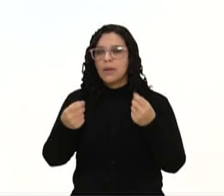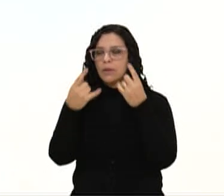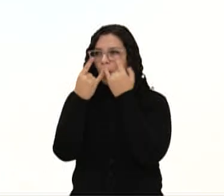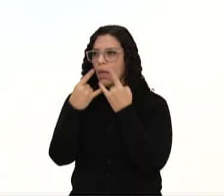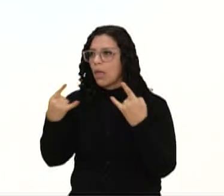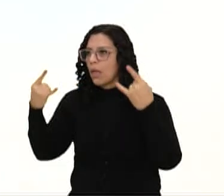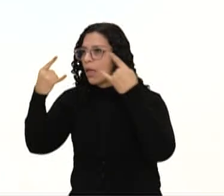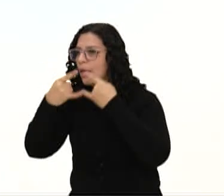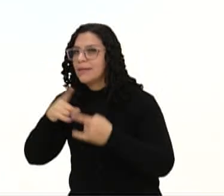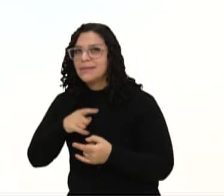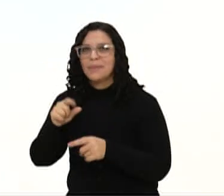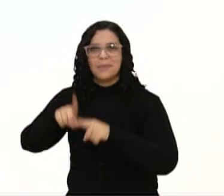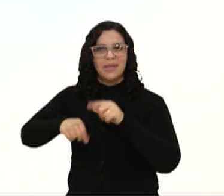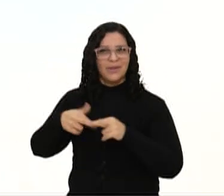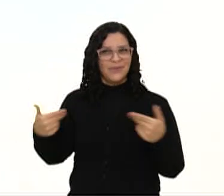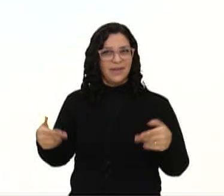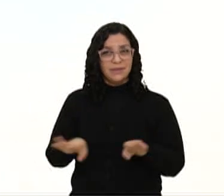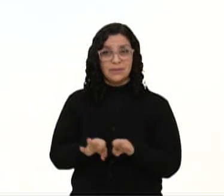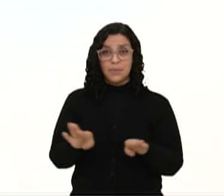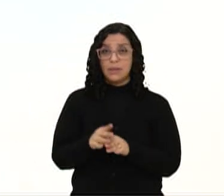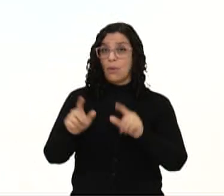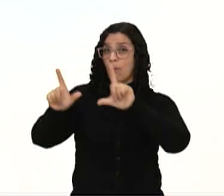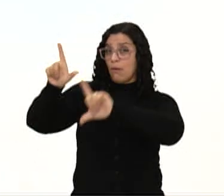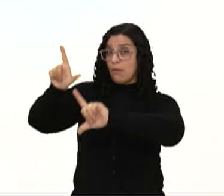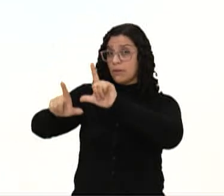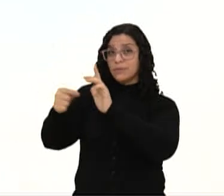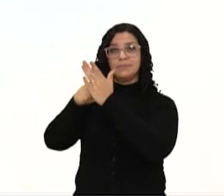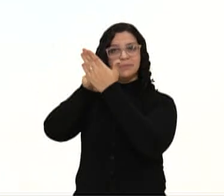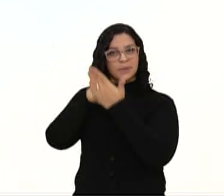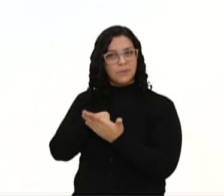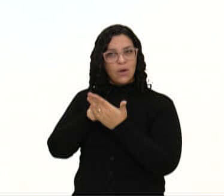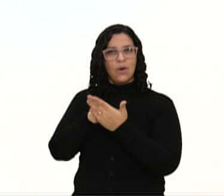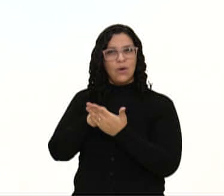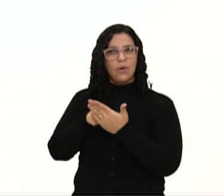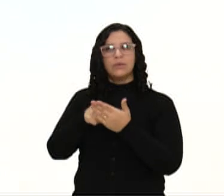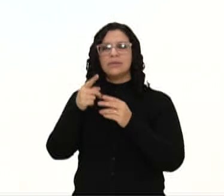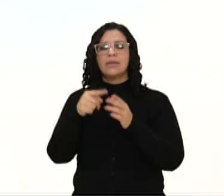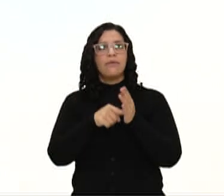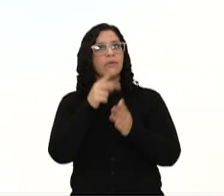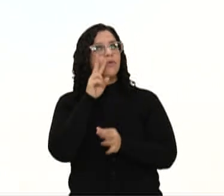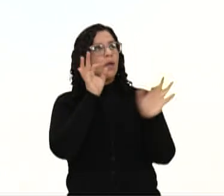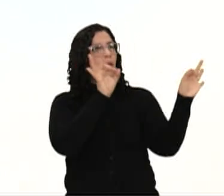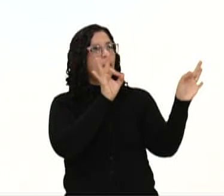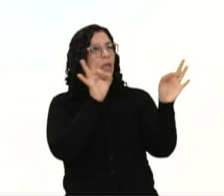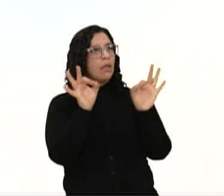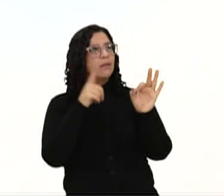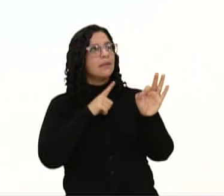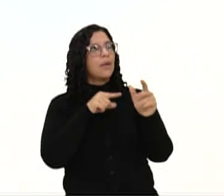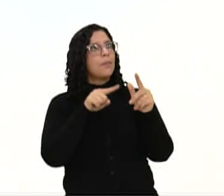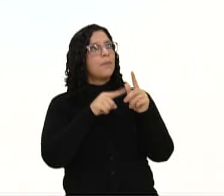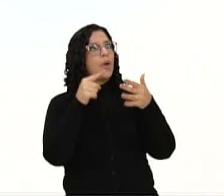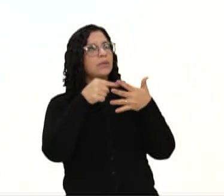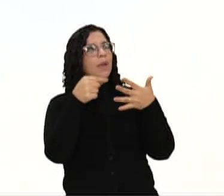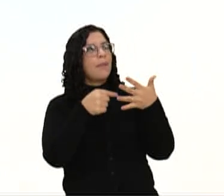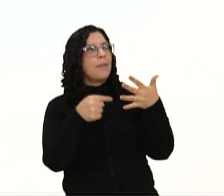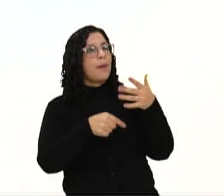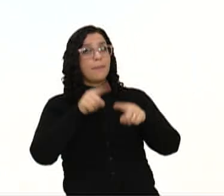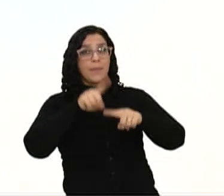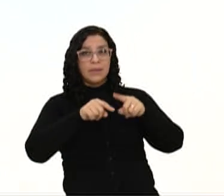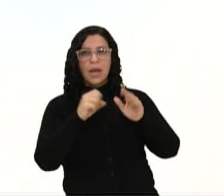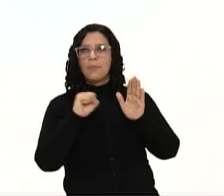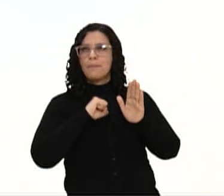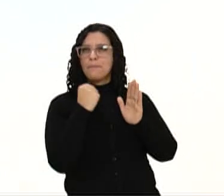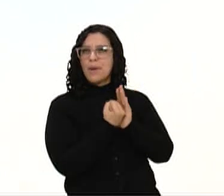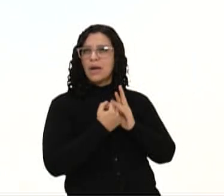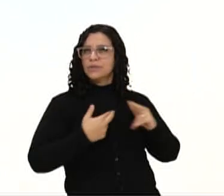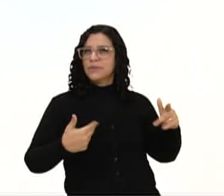atrativos de diversos produtos. A televisão exibe comerciais, por exemplo, que mostram variados produtos, marcas